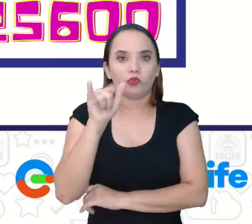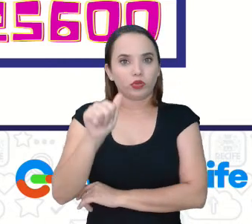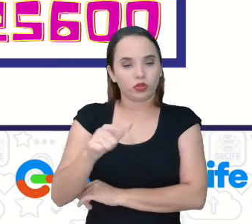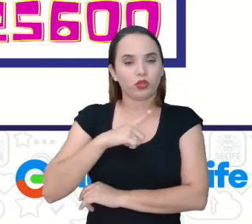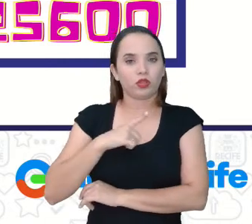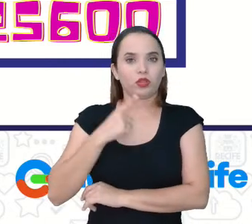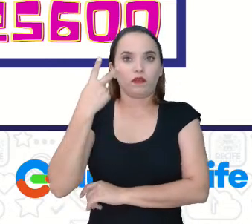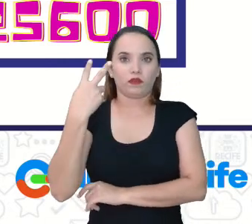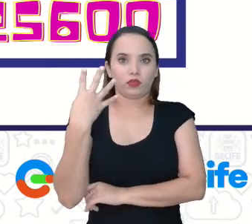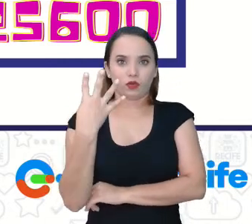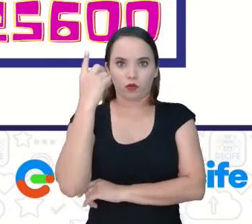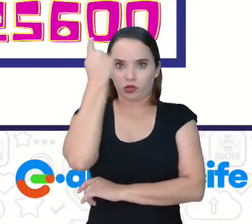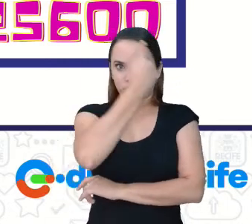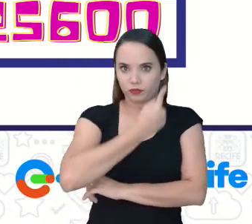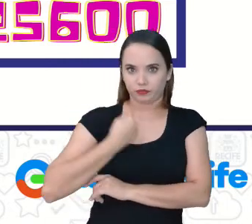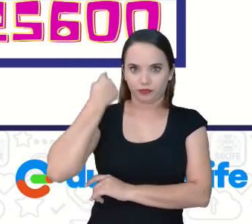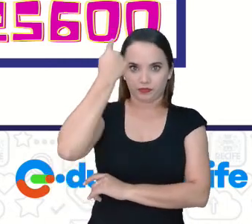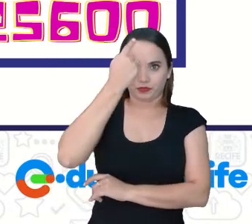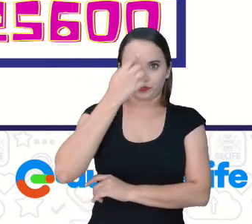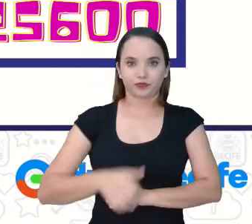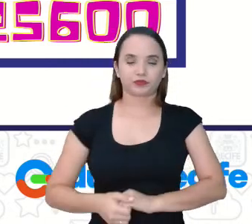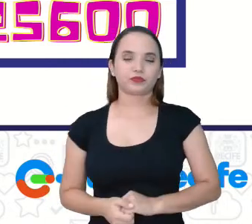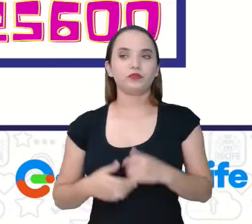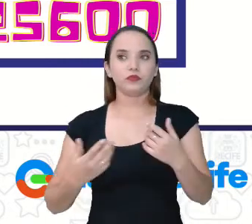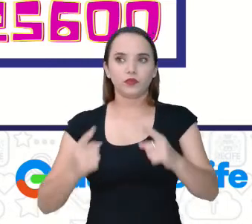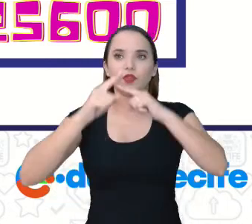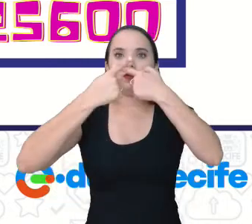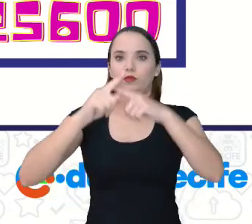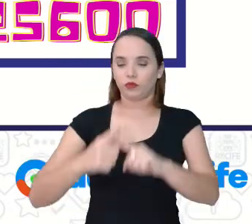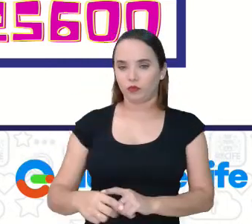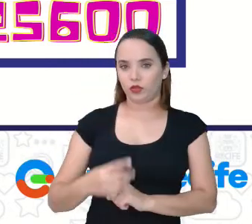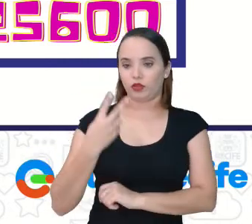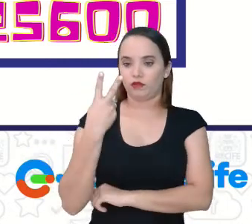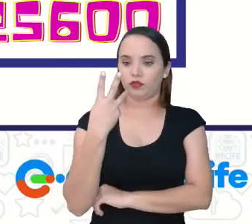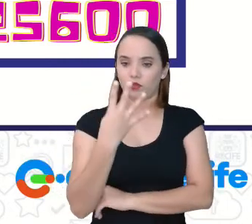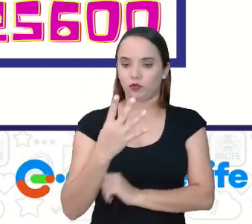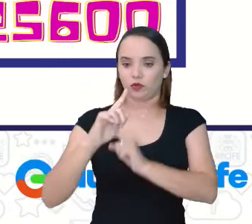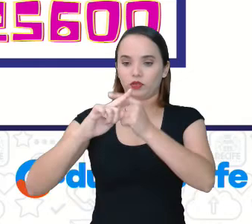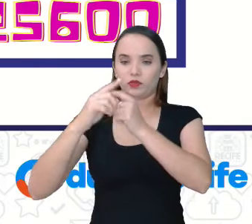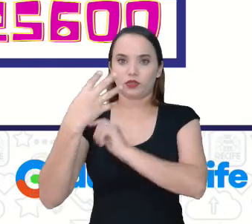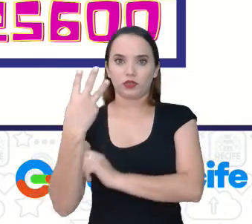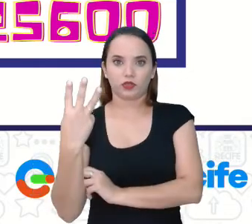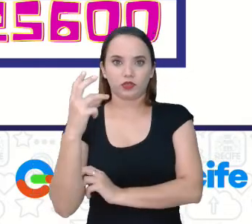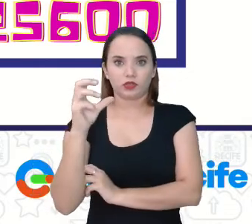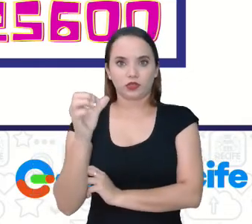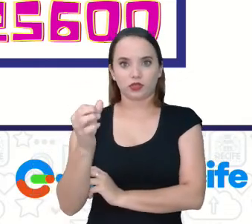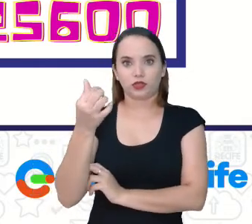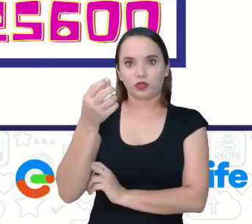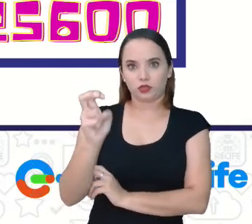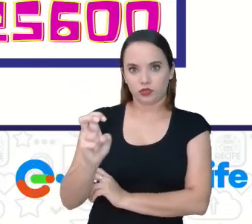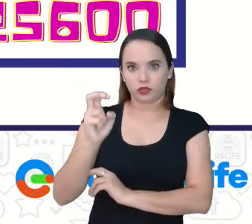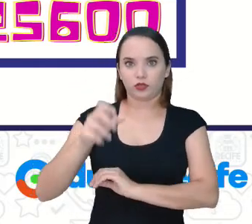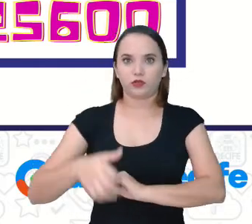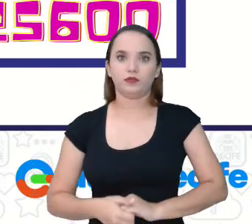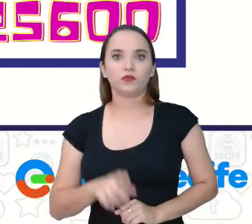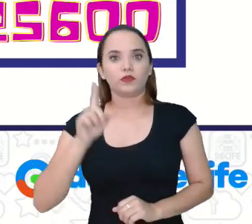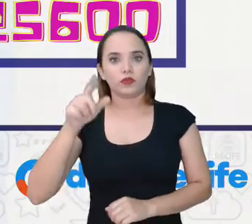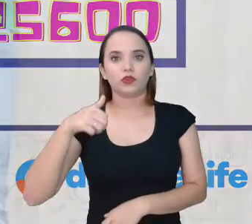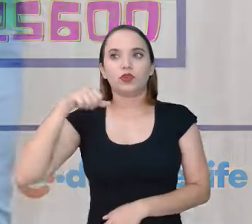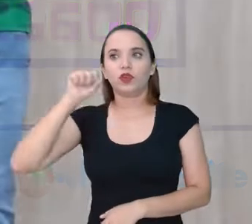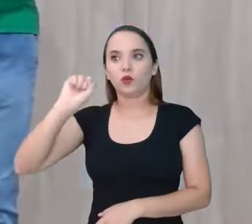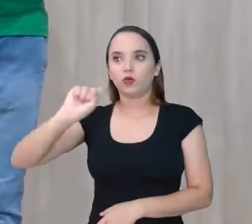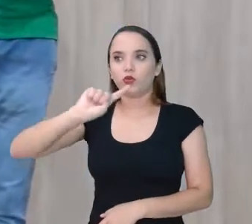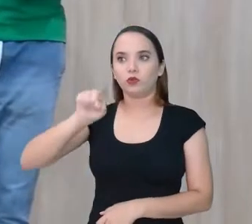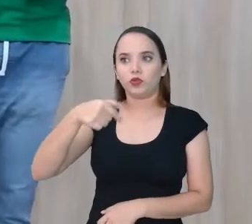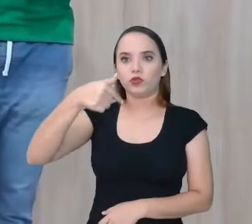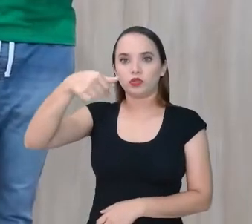certo, tem 24 horas. Então, multipliquei aí 24 por 365, que dá igual a